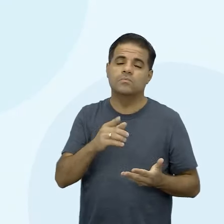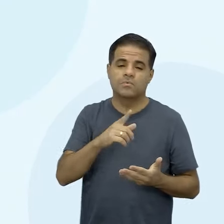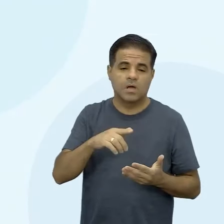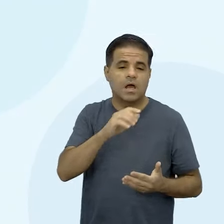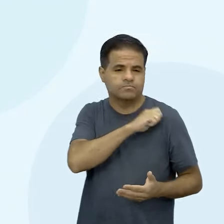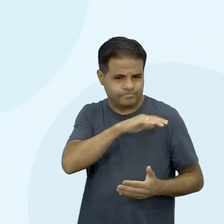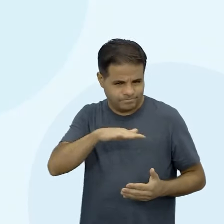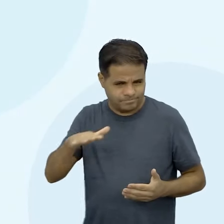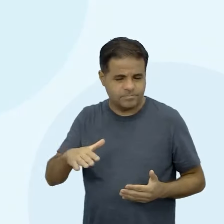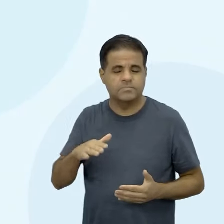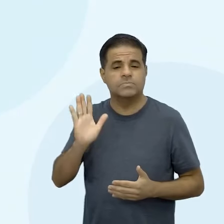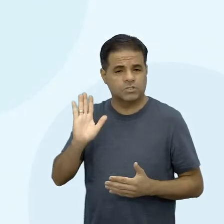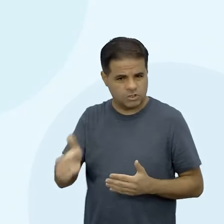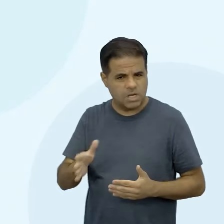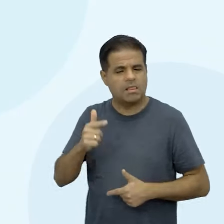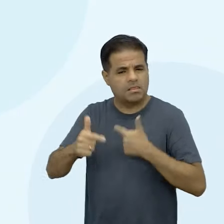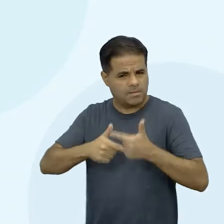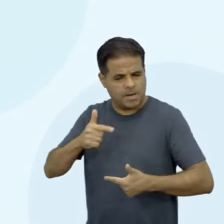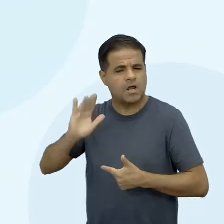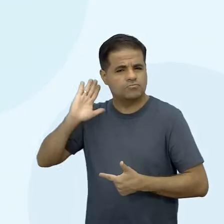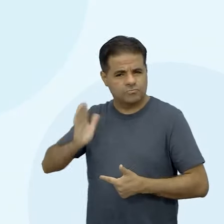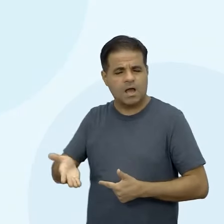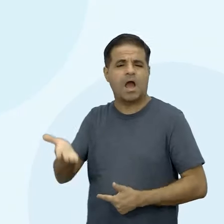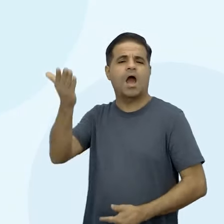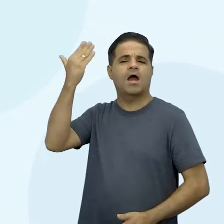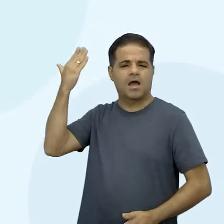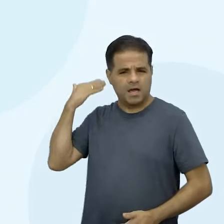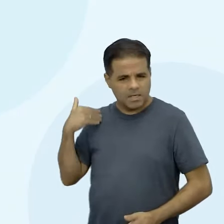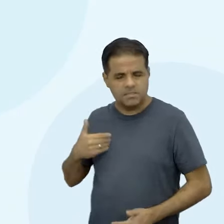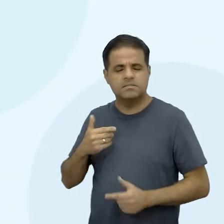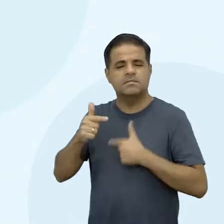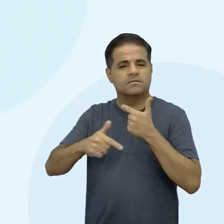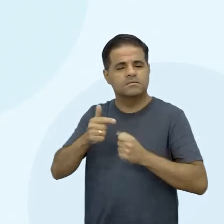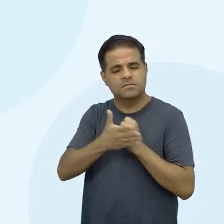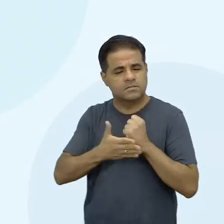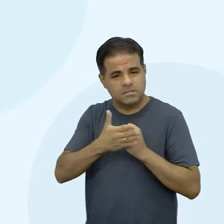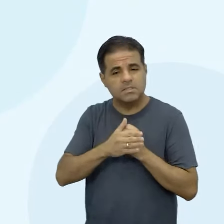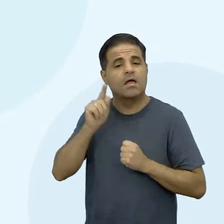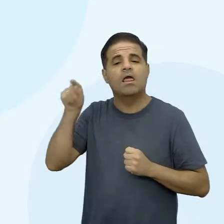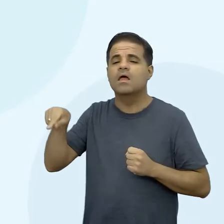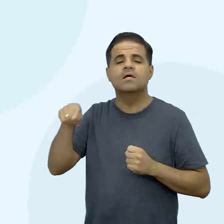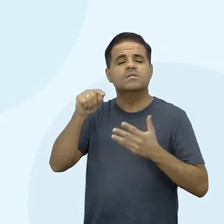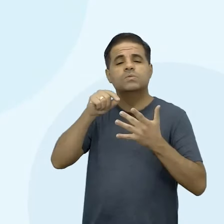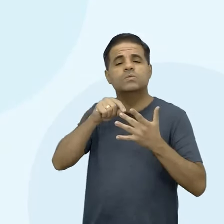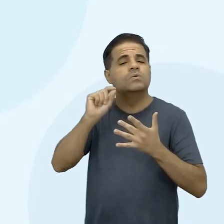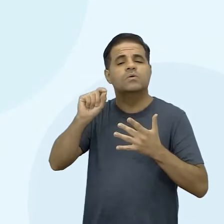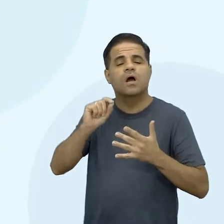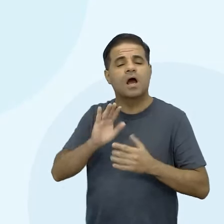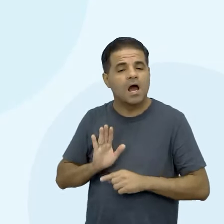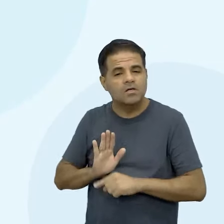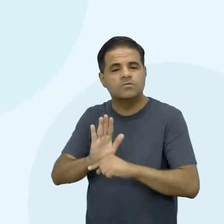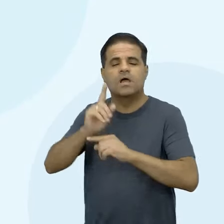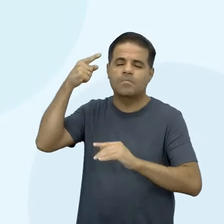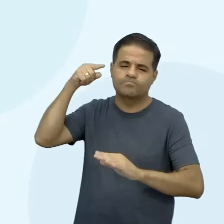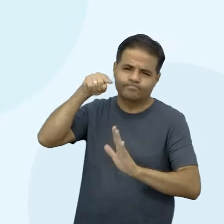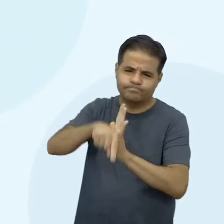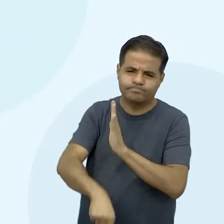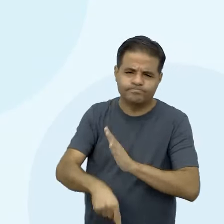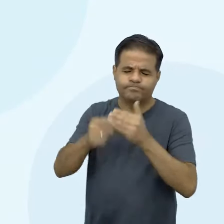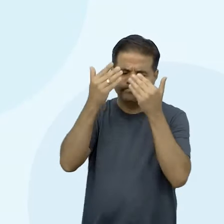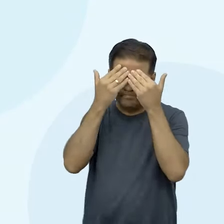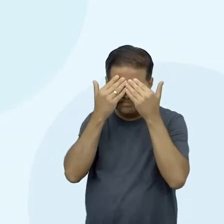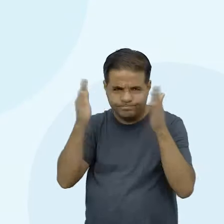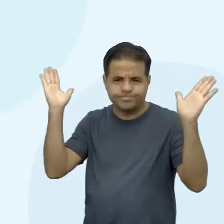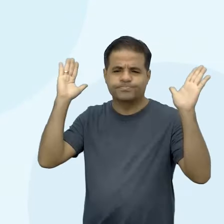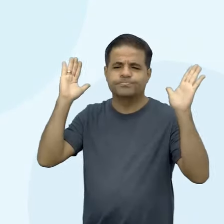que os alunos, os estudantes já trabalharam, né, na formação geral básica e que esse componente vai ajudar a aprofundar,